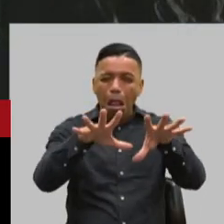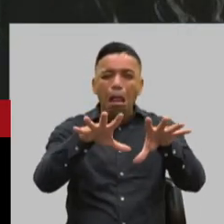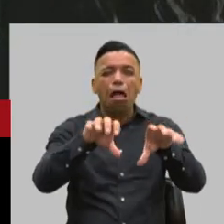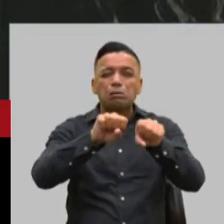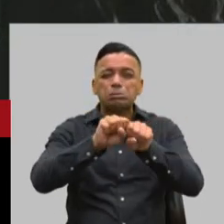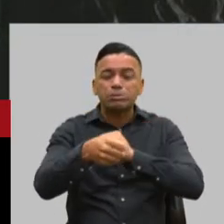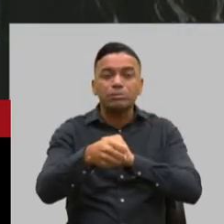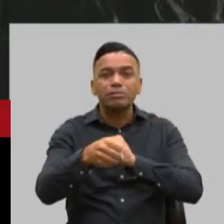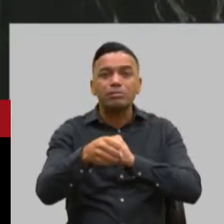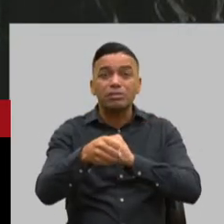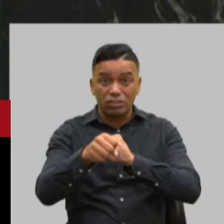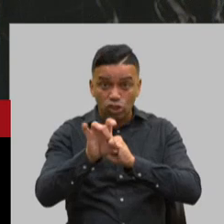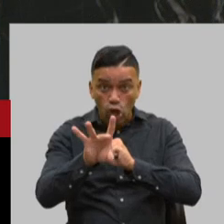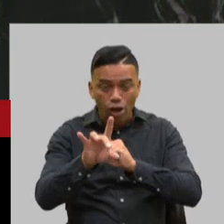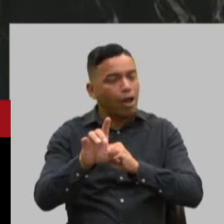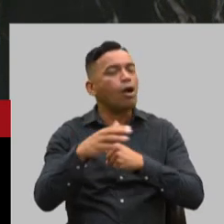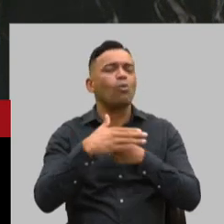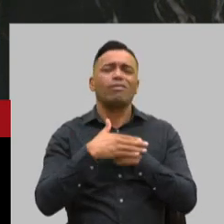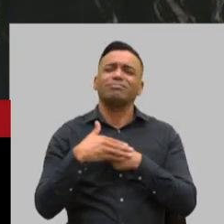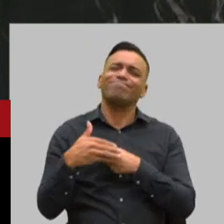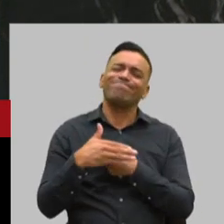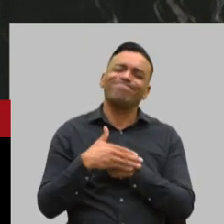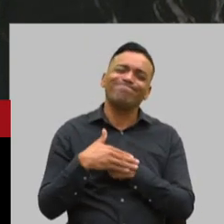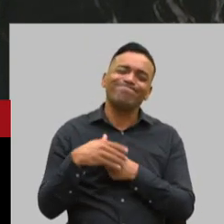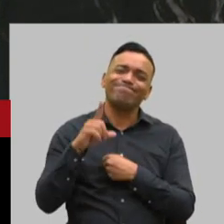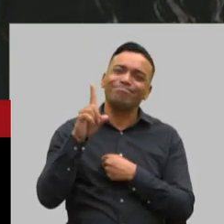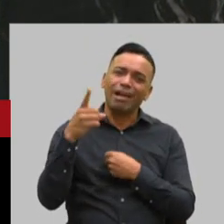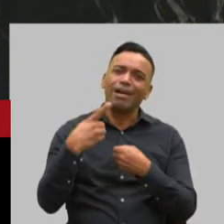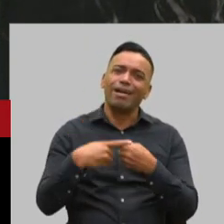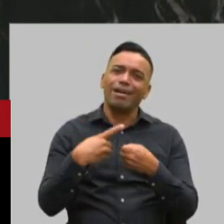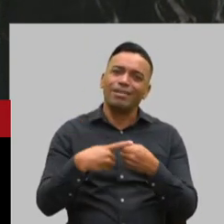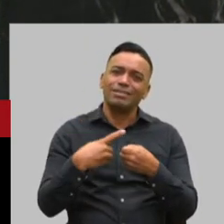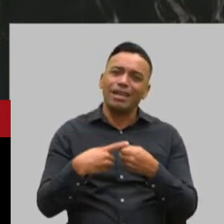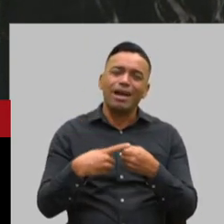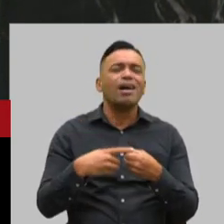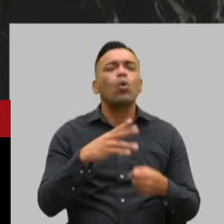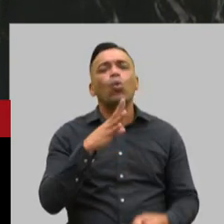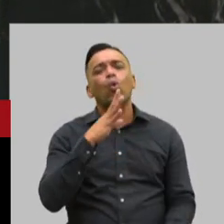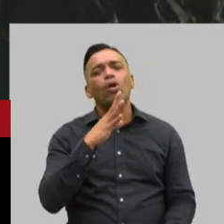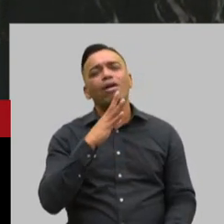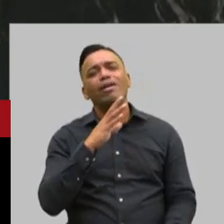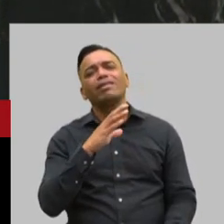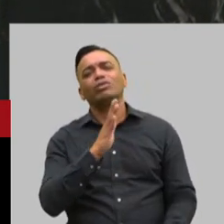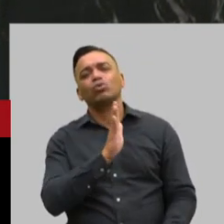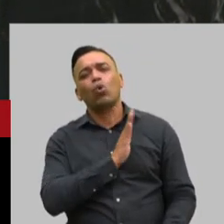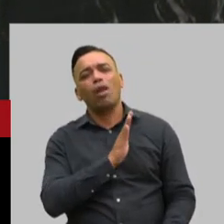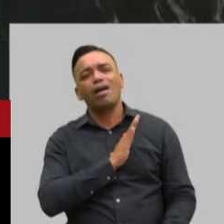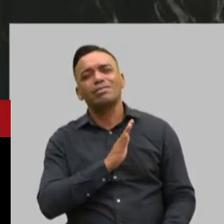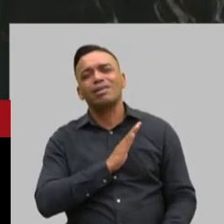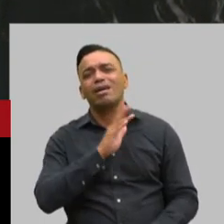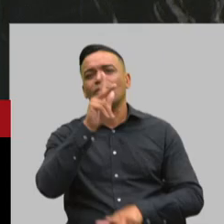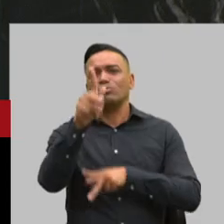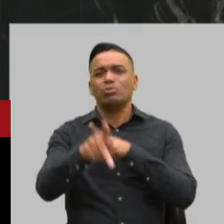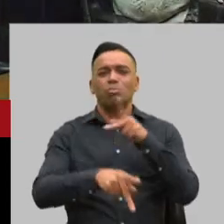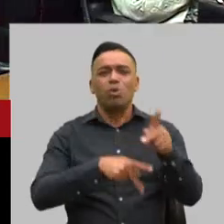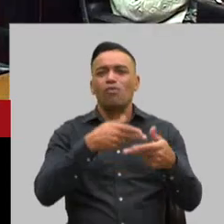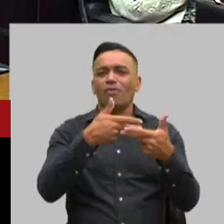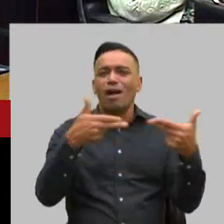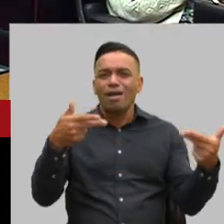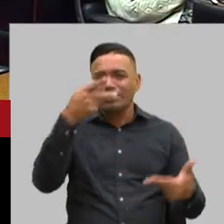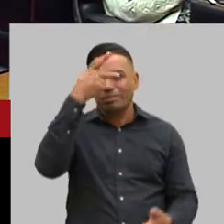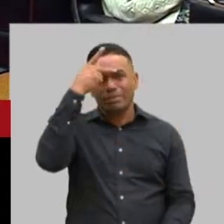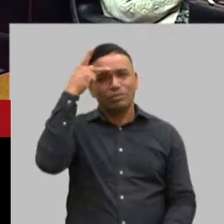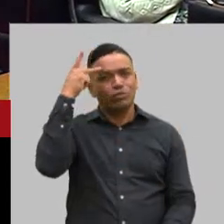é o afeto também. Eu conheço o coração e amo o coração de muitas pessoas feridas por